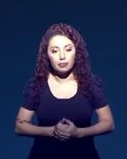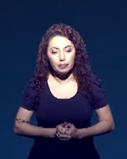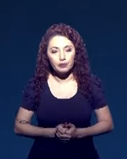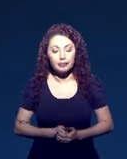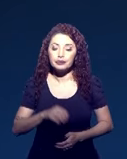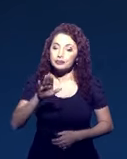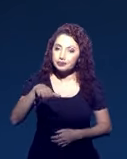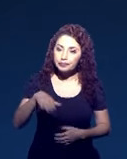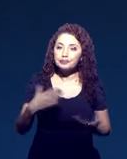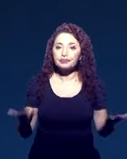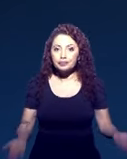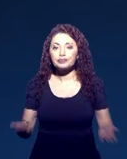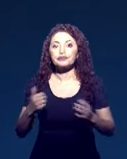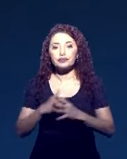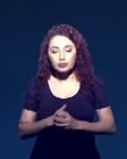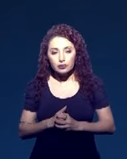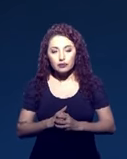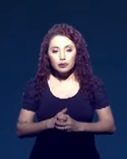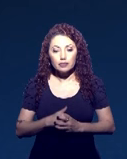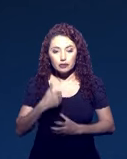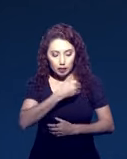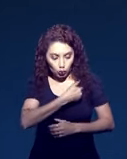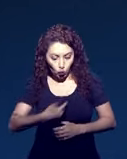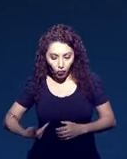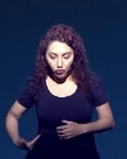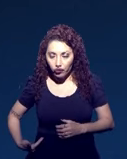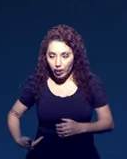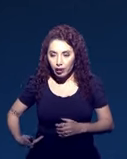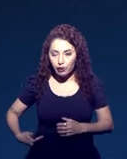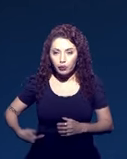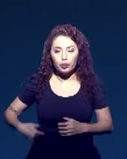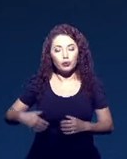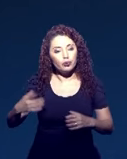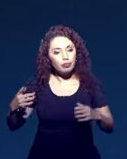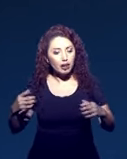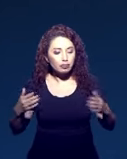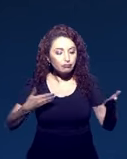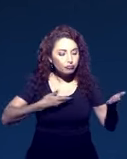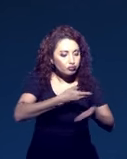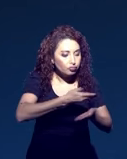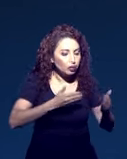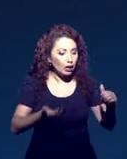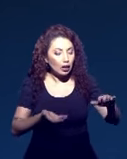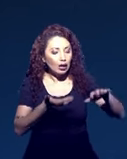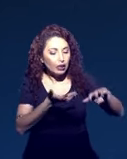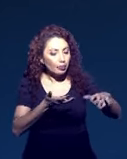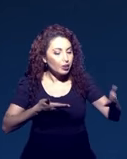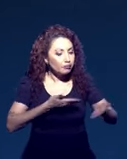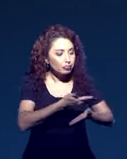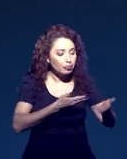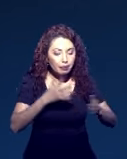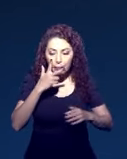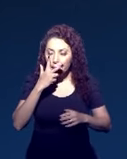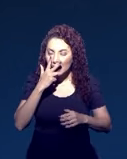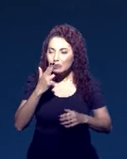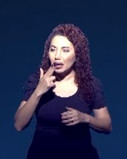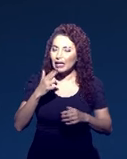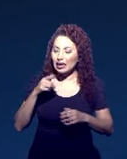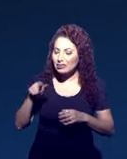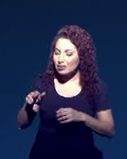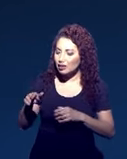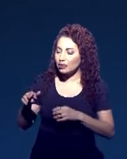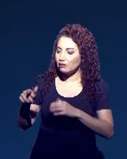o governo ele tem se aproximado da câmara né mas parece que a relação com o Senado tem ficado um pouco mais